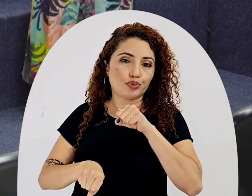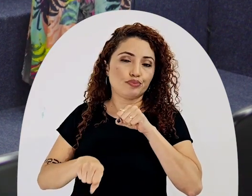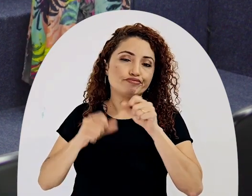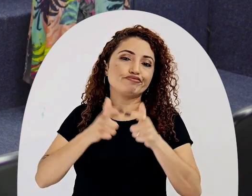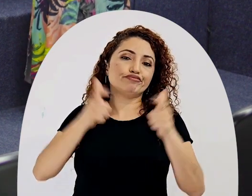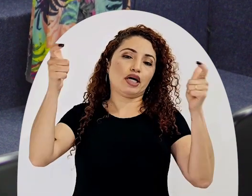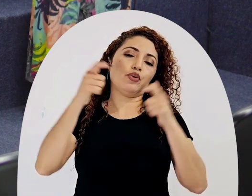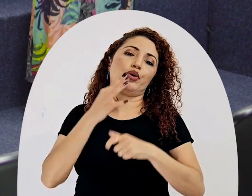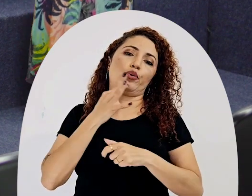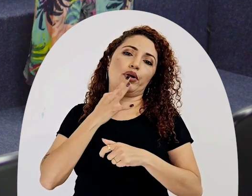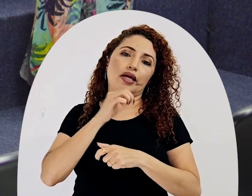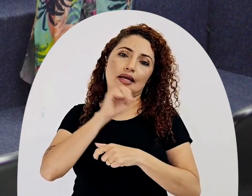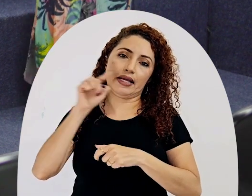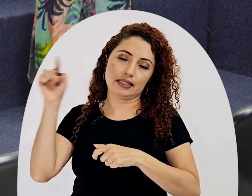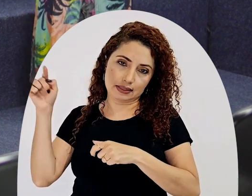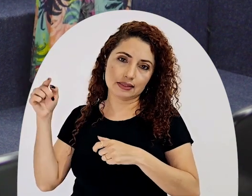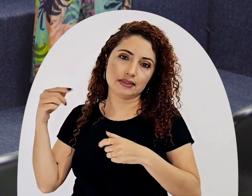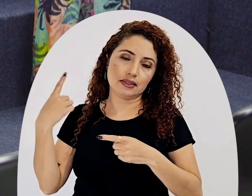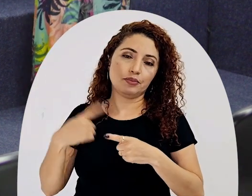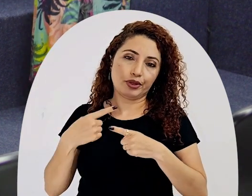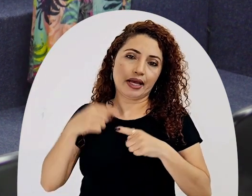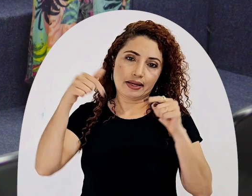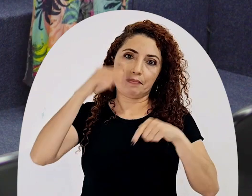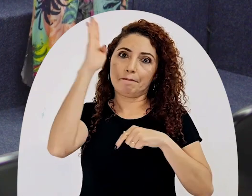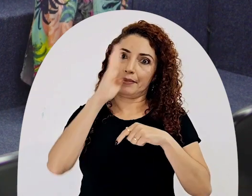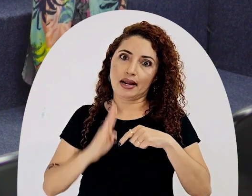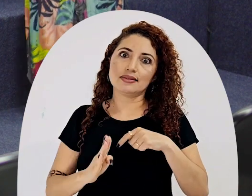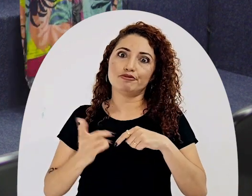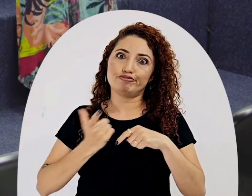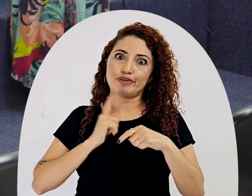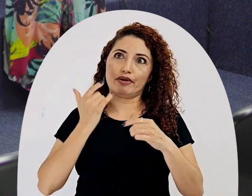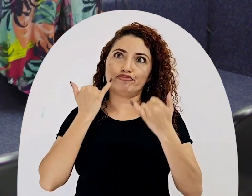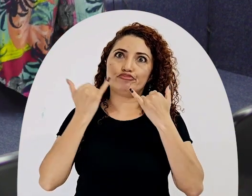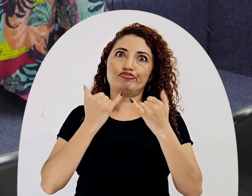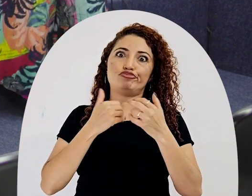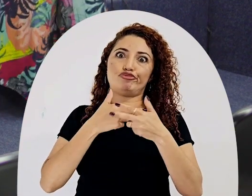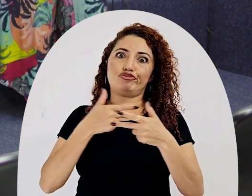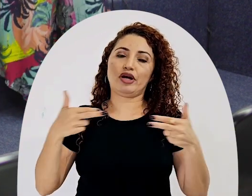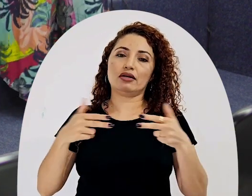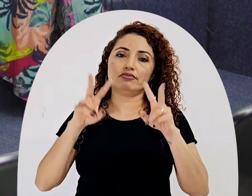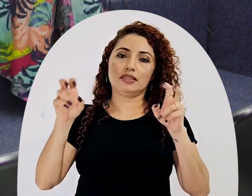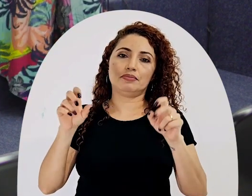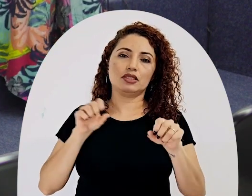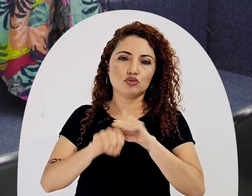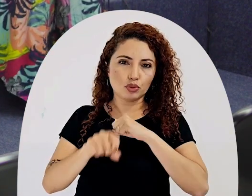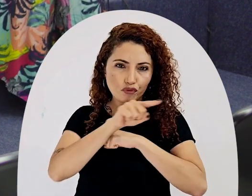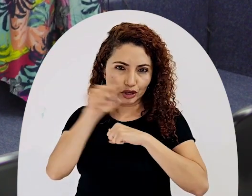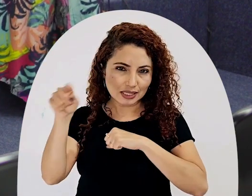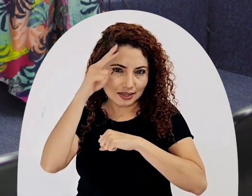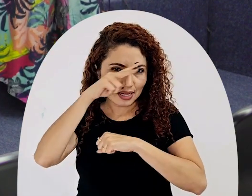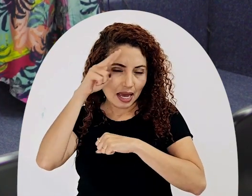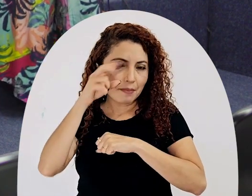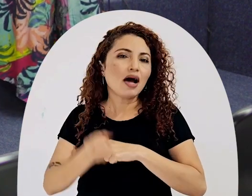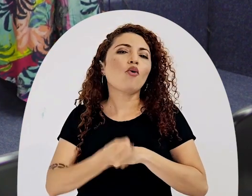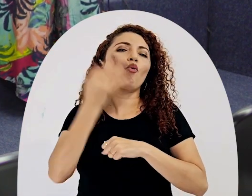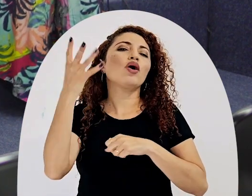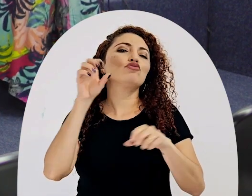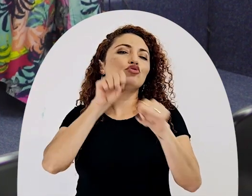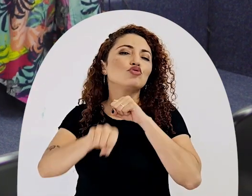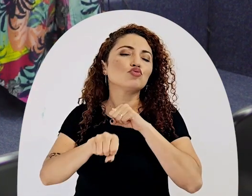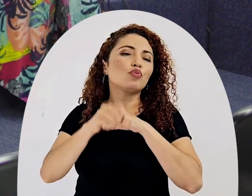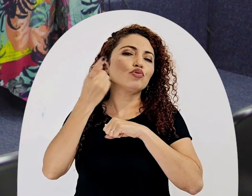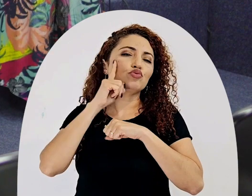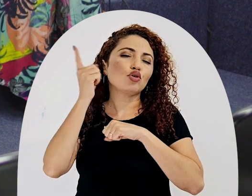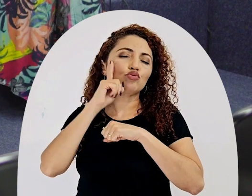amplamente divulgado e conhecido, inclusive pelos números que a gente tem no Brasil. Vocês lembram? Alguém lembra quando eu falei lá, quantos